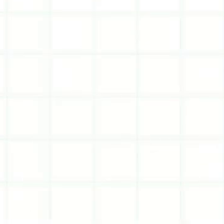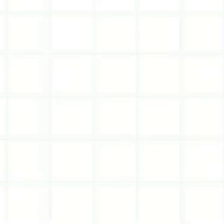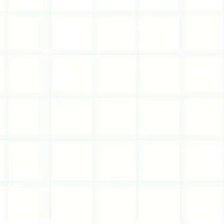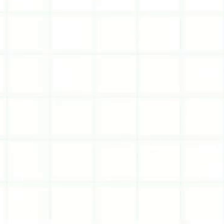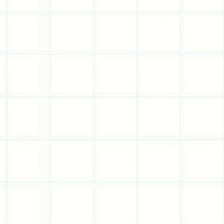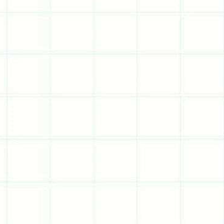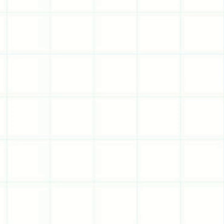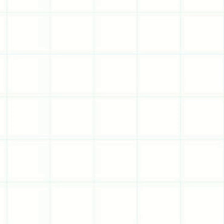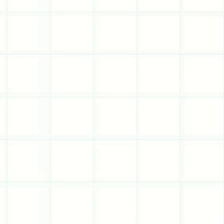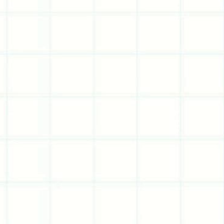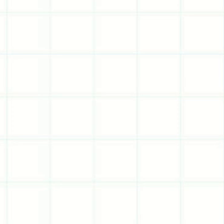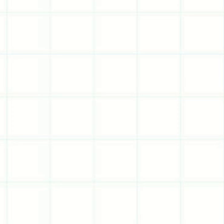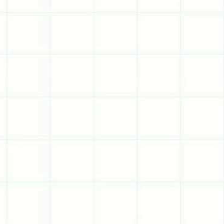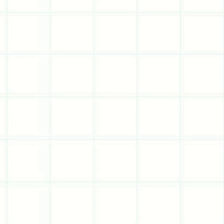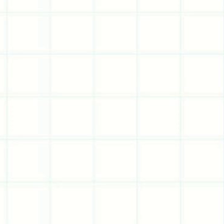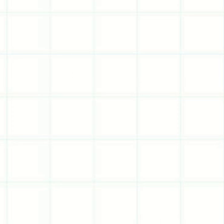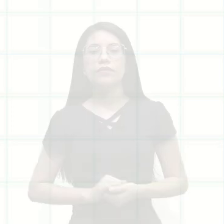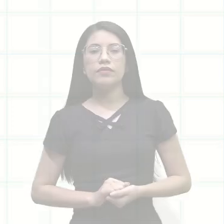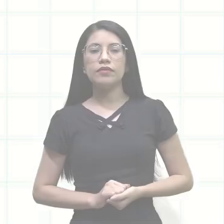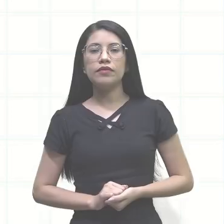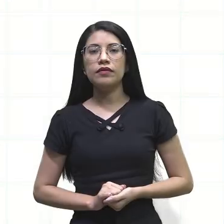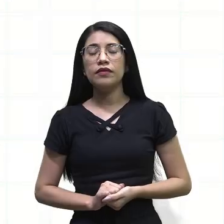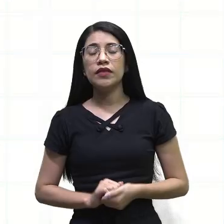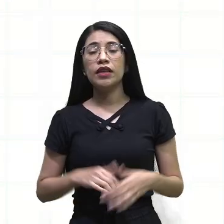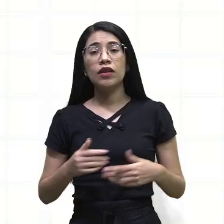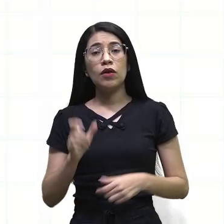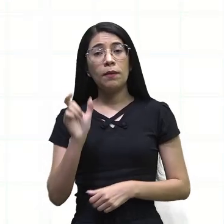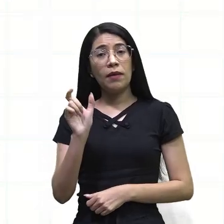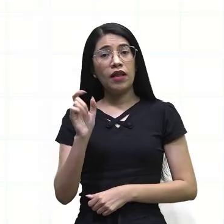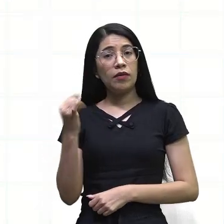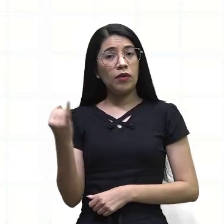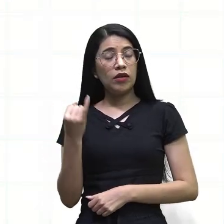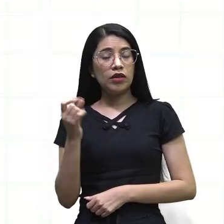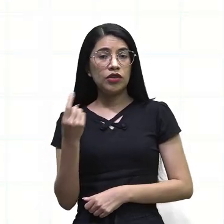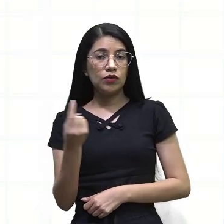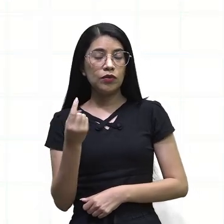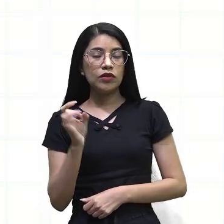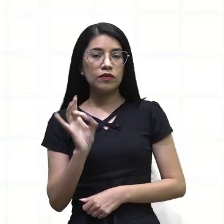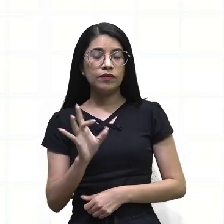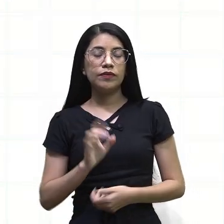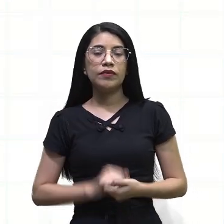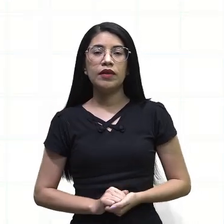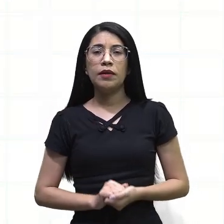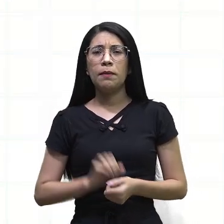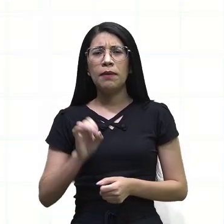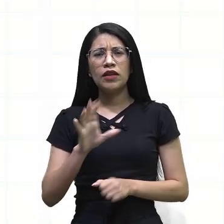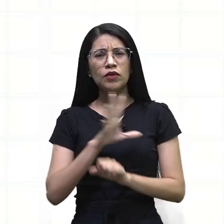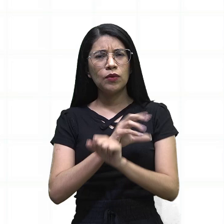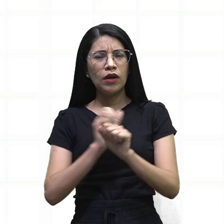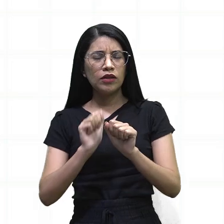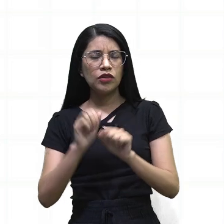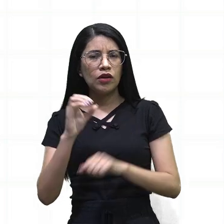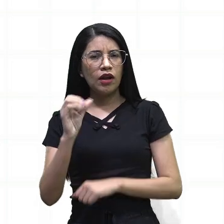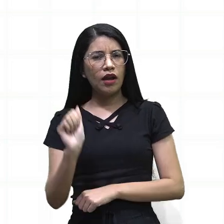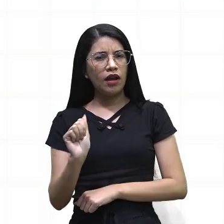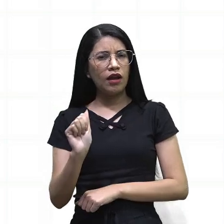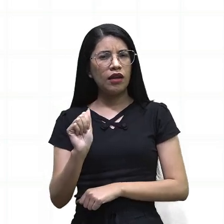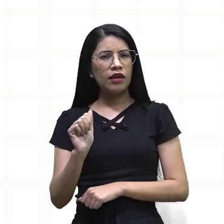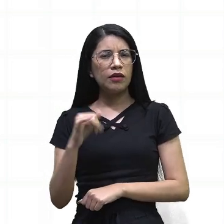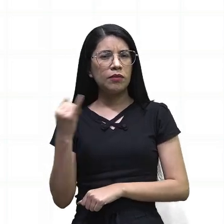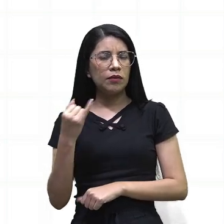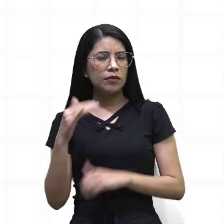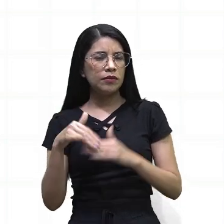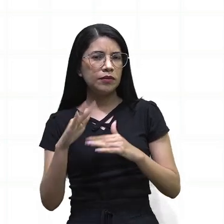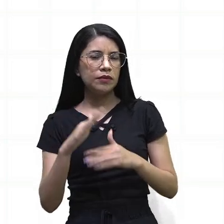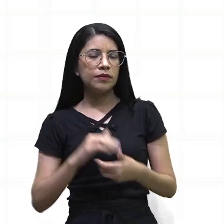uma palavra importante. Dentro do nosso sujeito, será que o artigo A é o mais importante? Mas